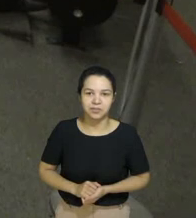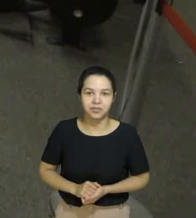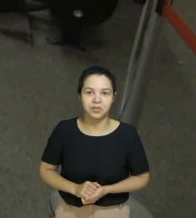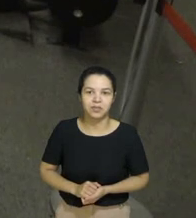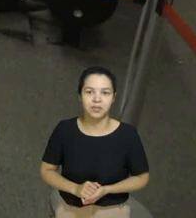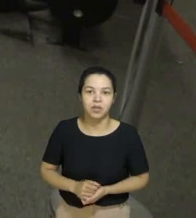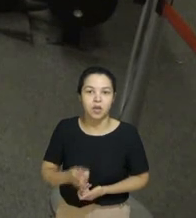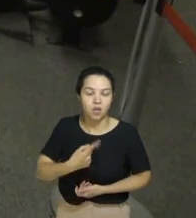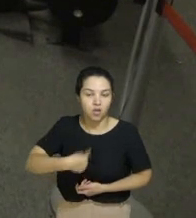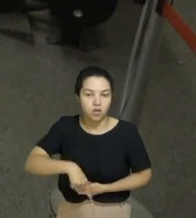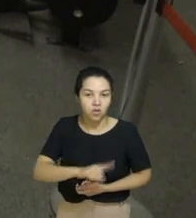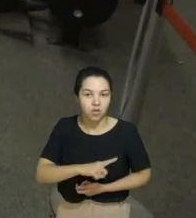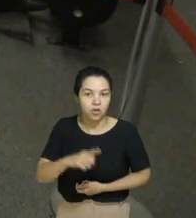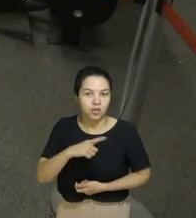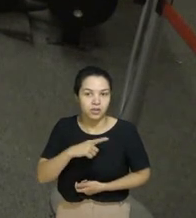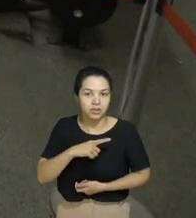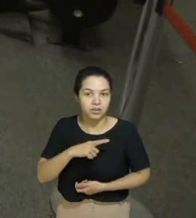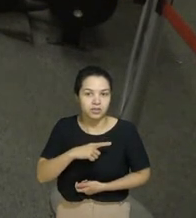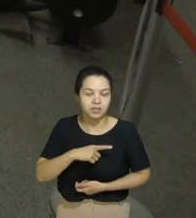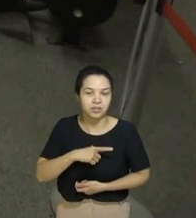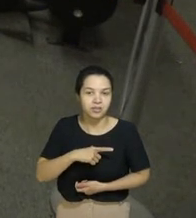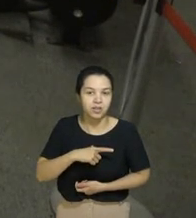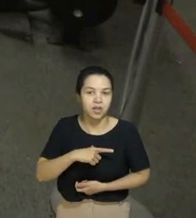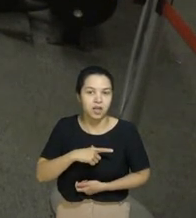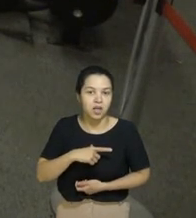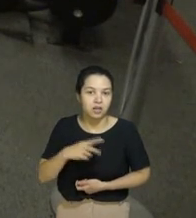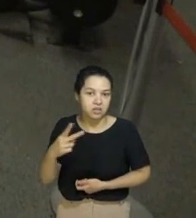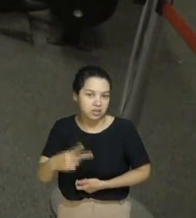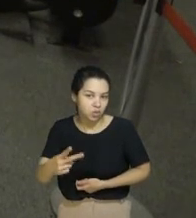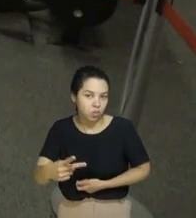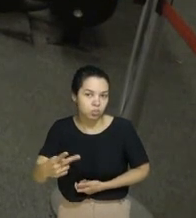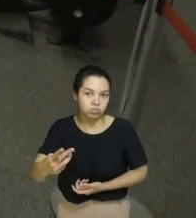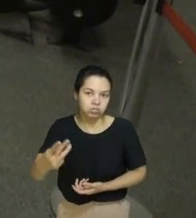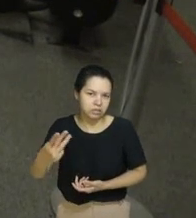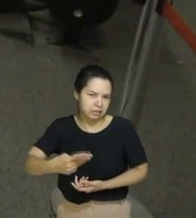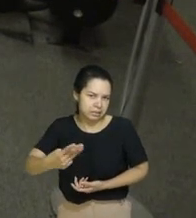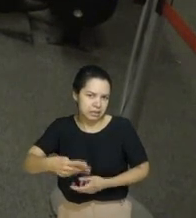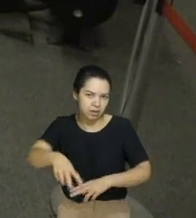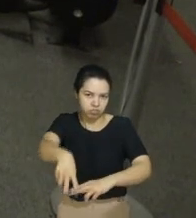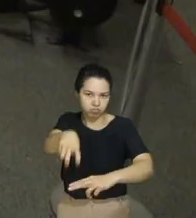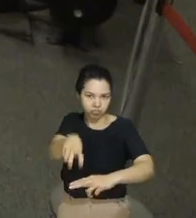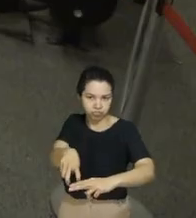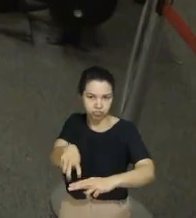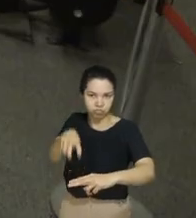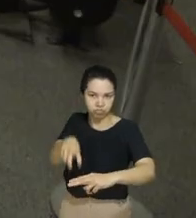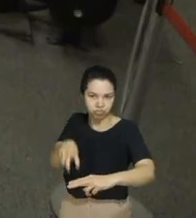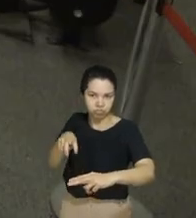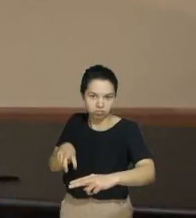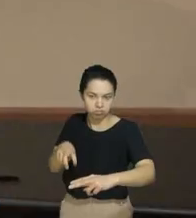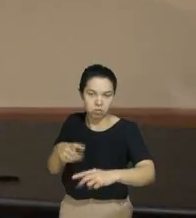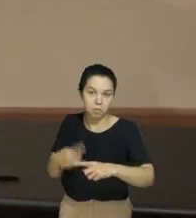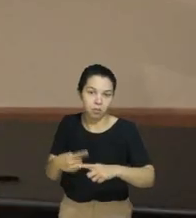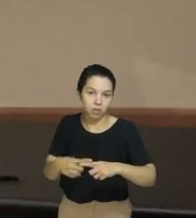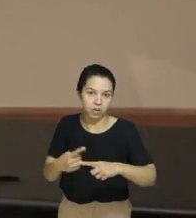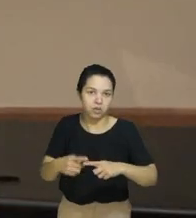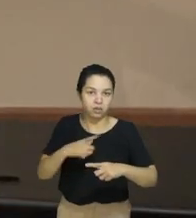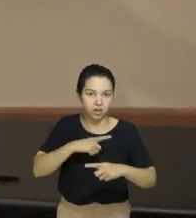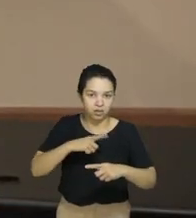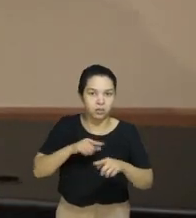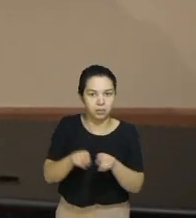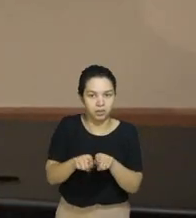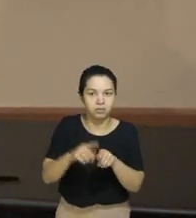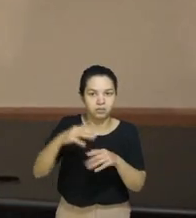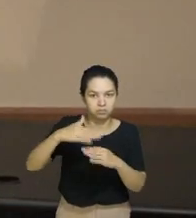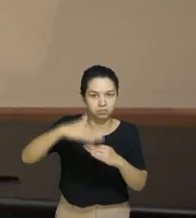máximo, segunda, dependendo, terceira carteira, porque existe uma questão também de tamanhos, né?